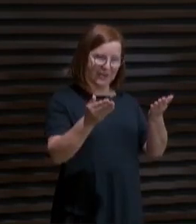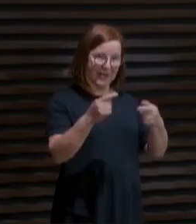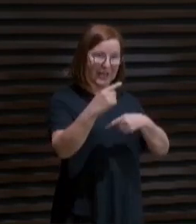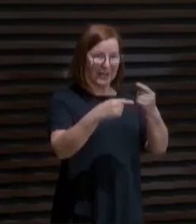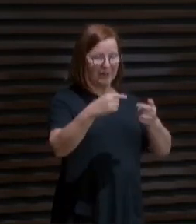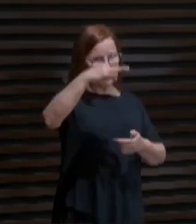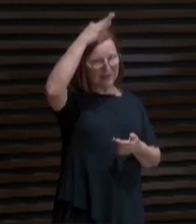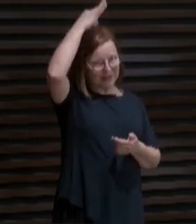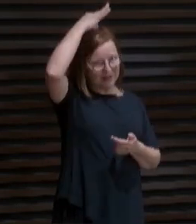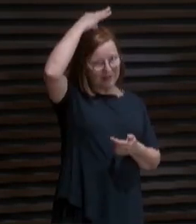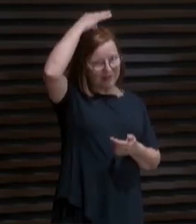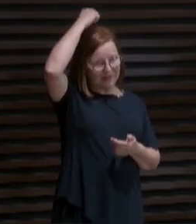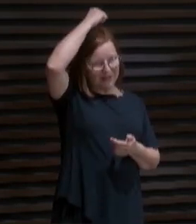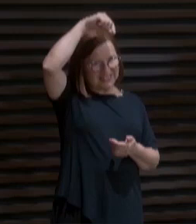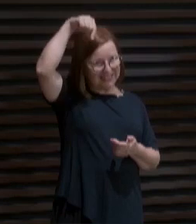Santo veio.